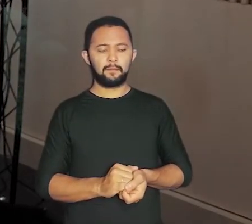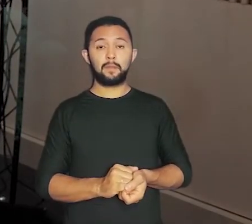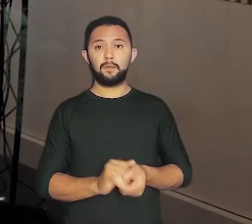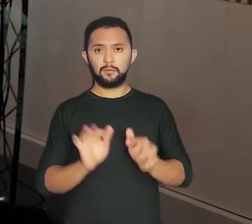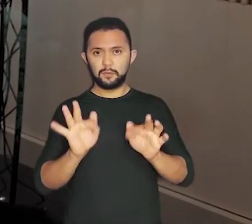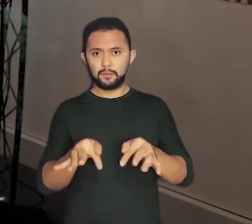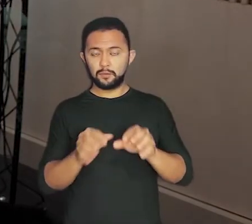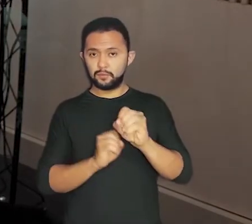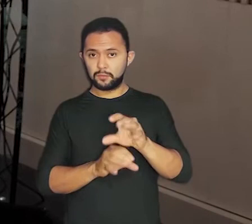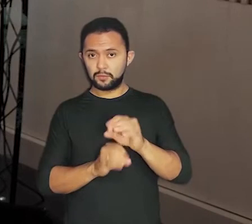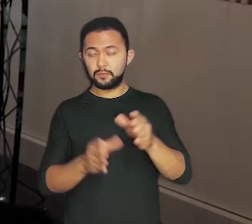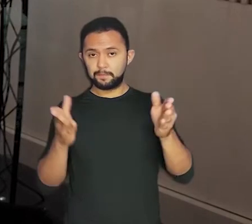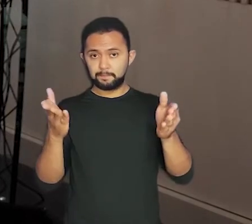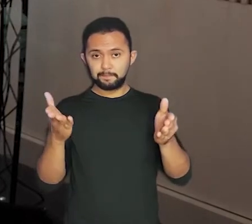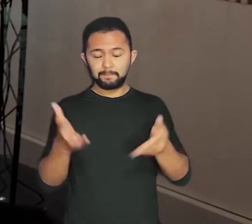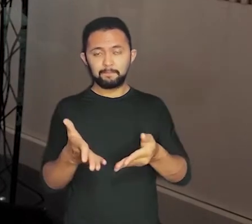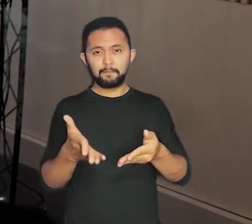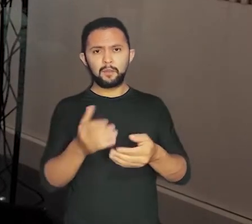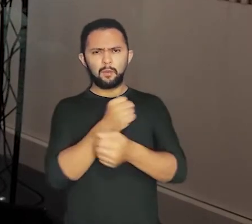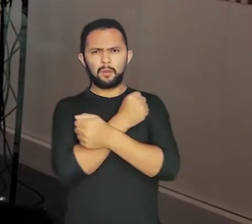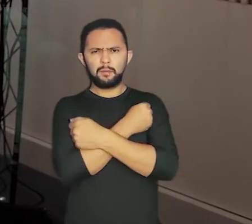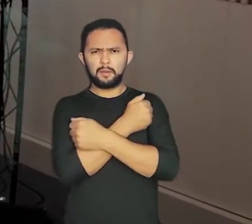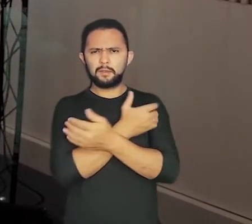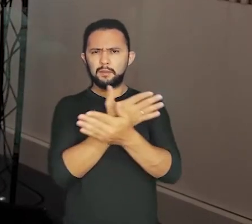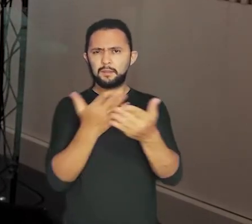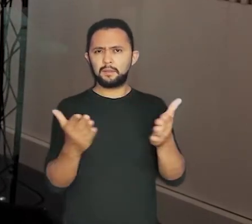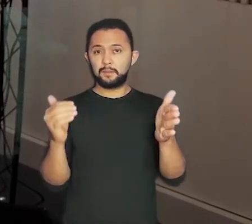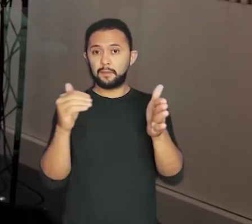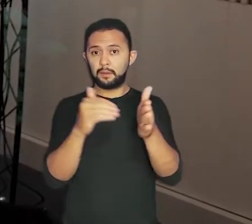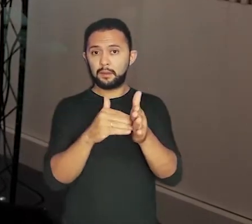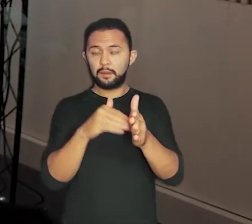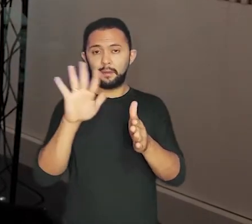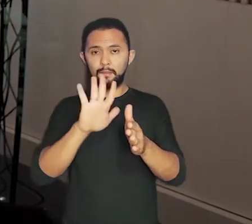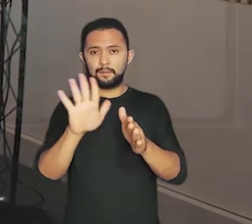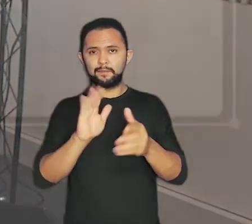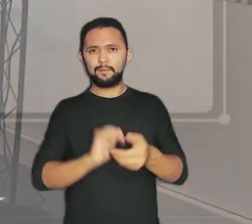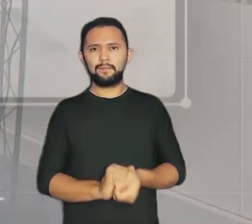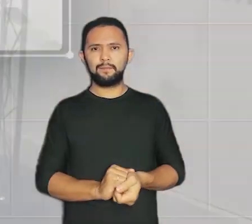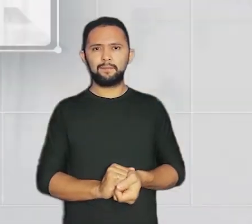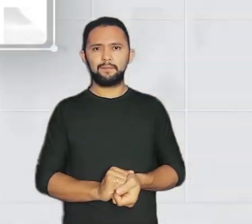terminamos nossa aula por hoje, pessoal, tá? Um forte abraço e até a nossa próxima aula.